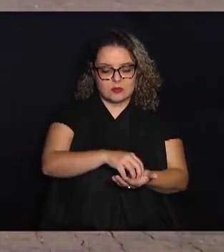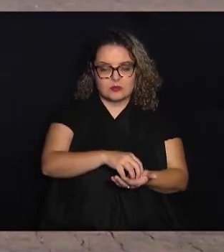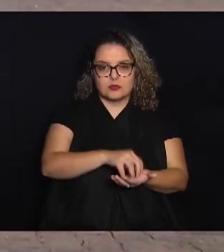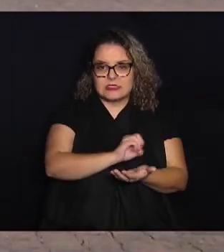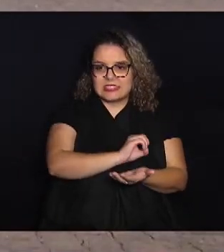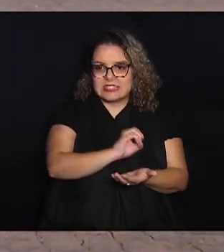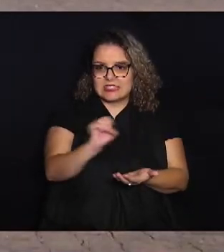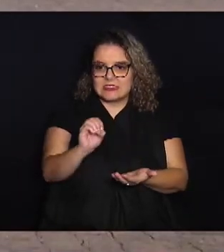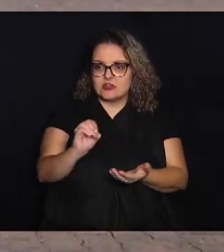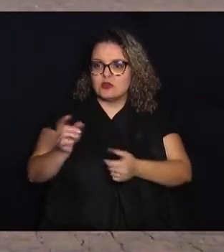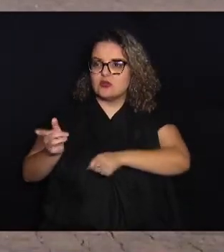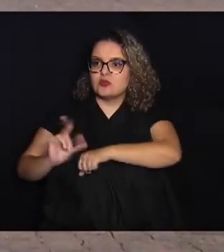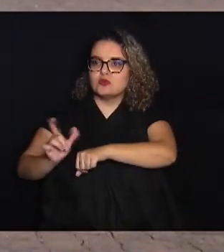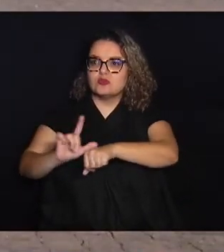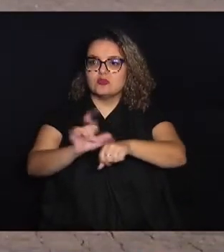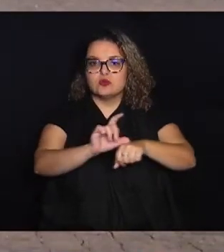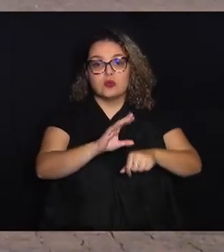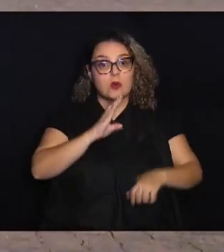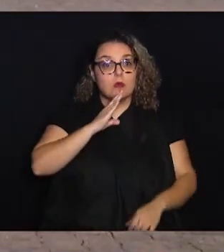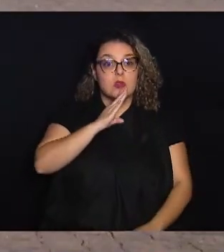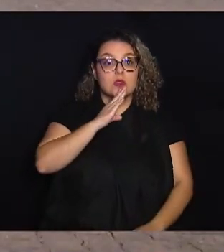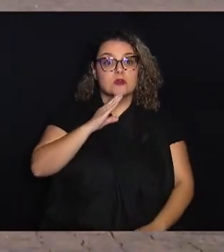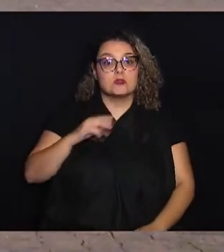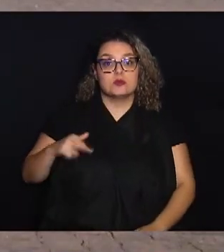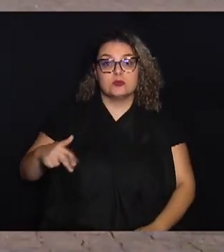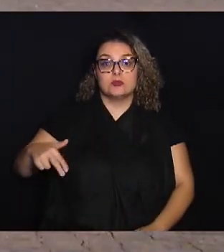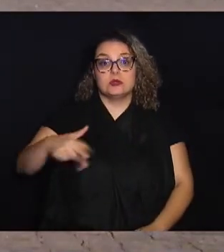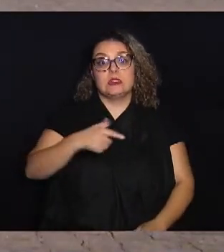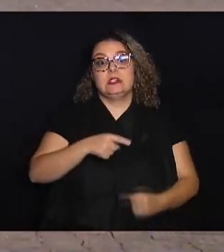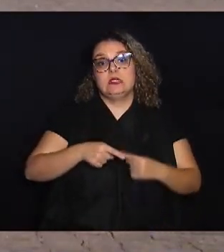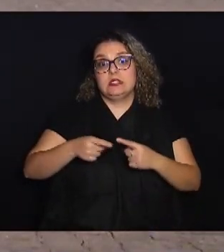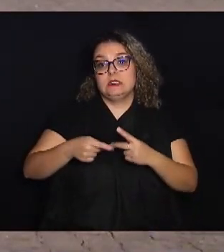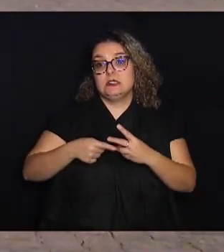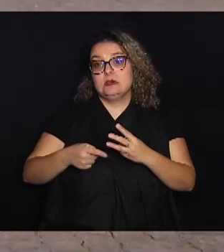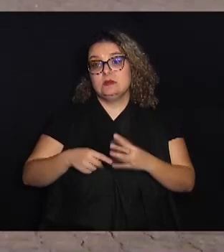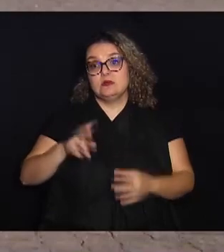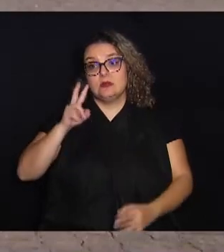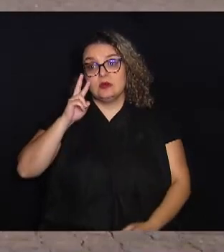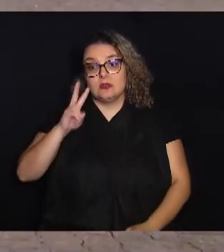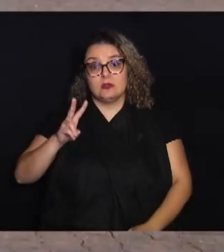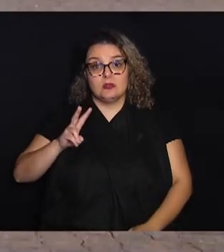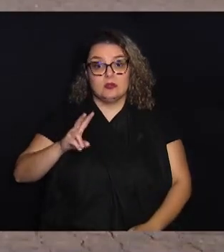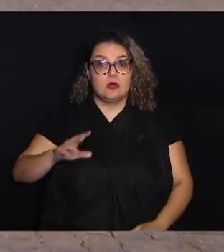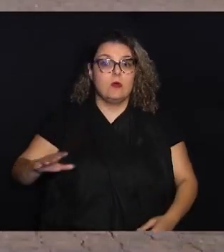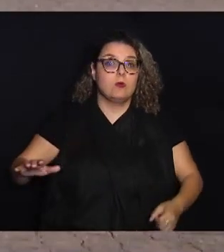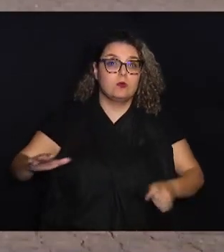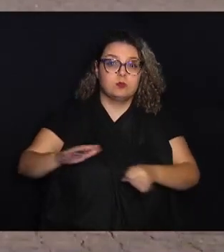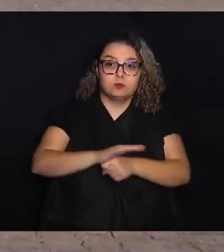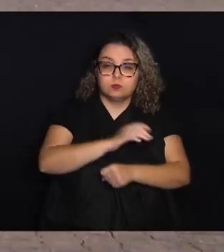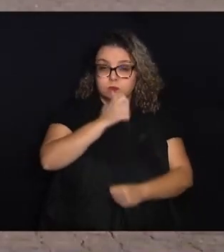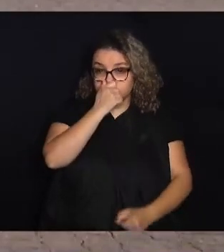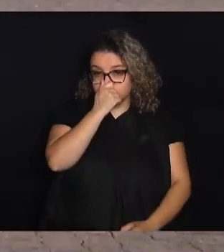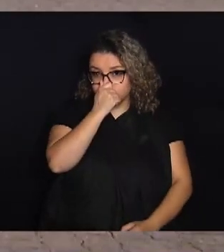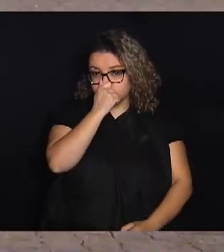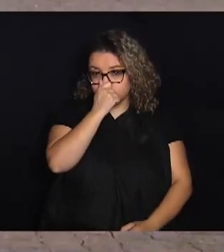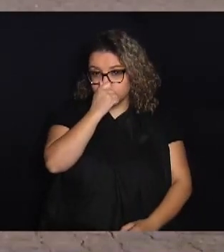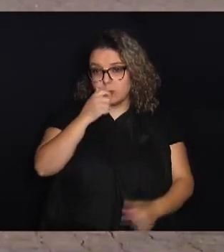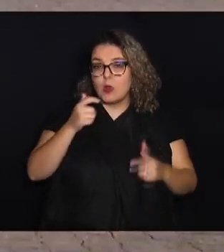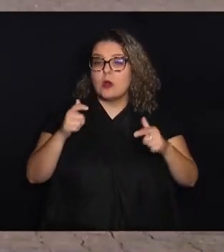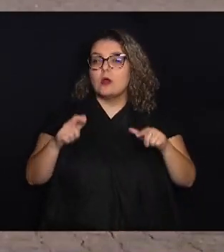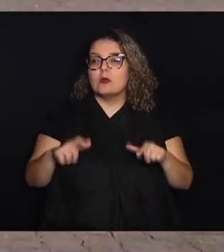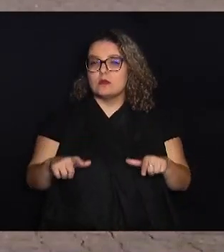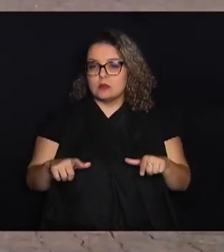esses comércios, os bairros. Se você passa aqui durante a semana, você vai ver isso aqui sempre cheio. É um